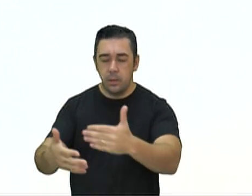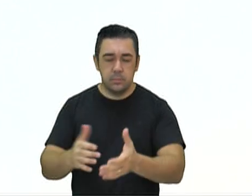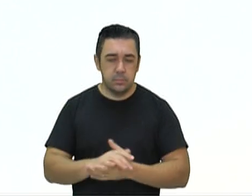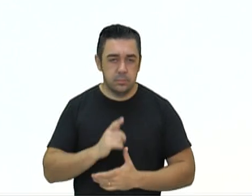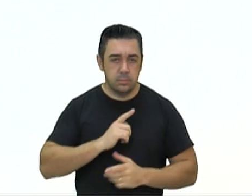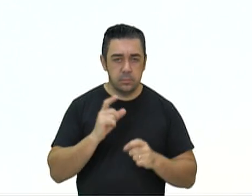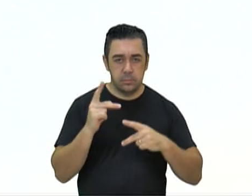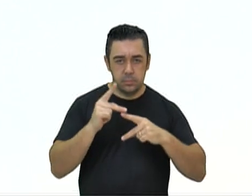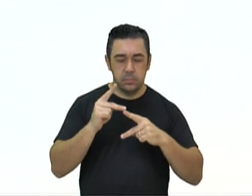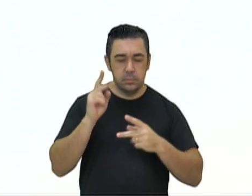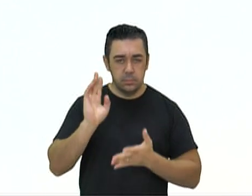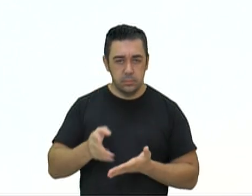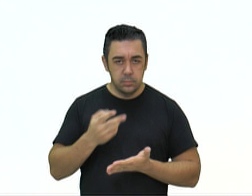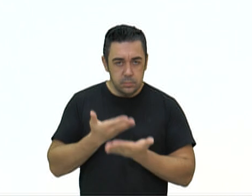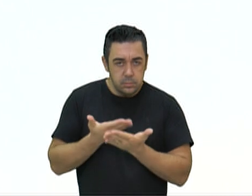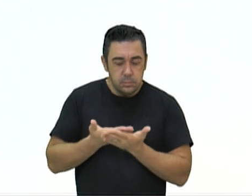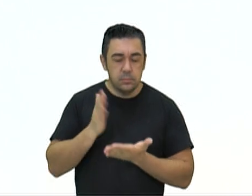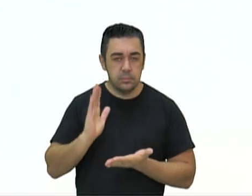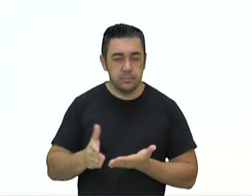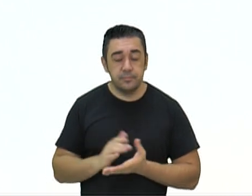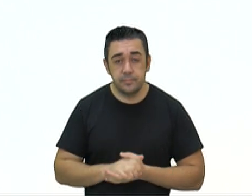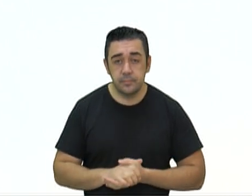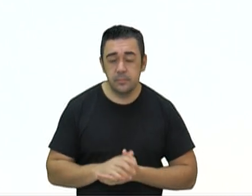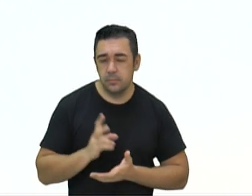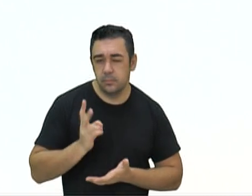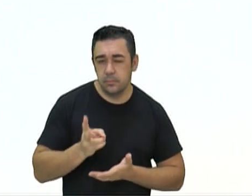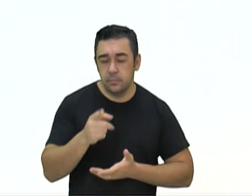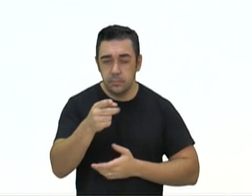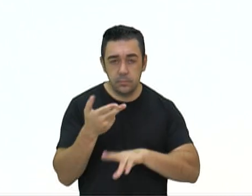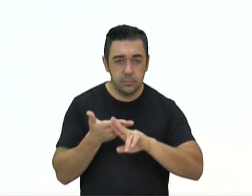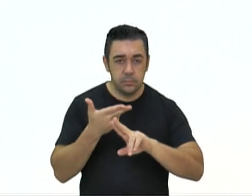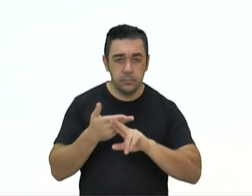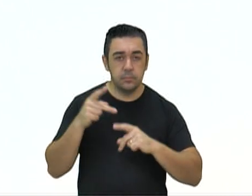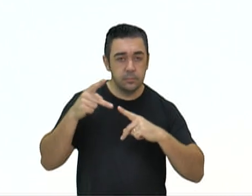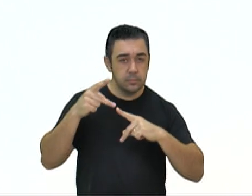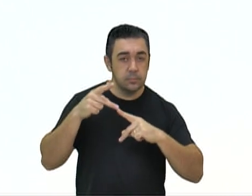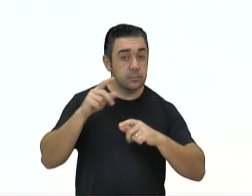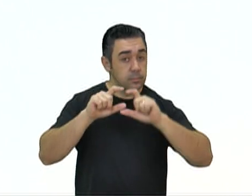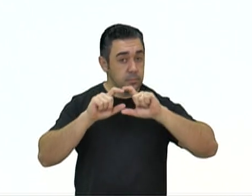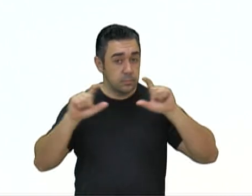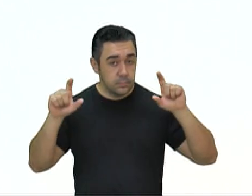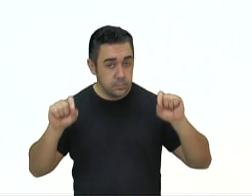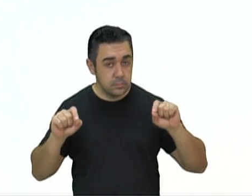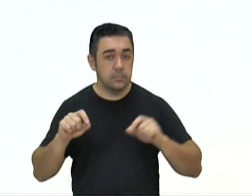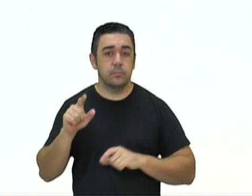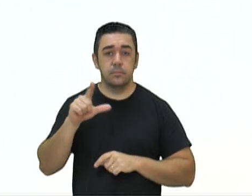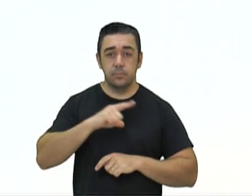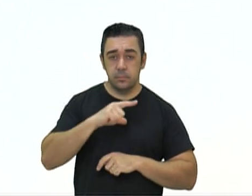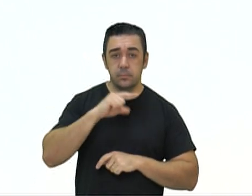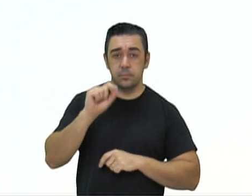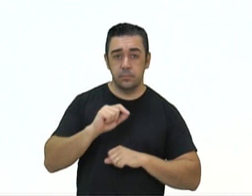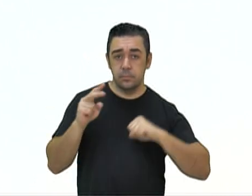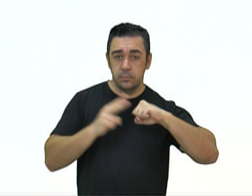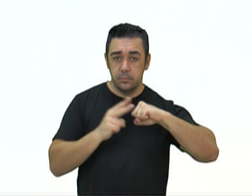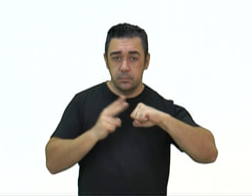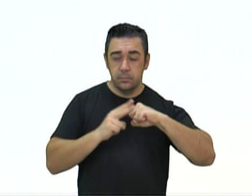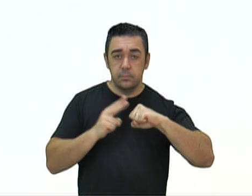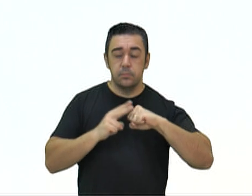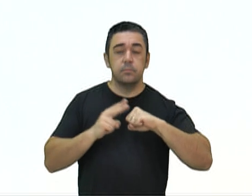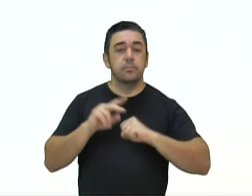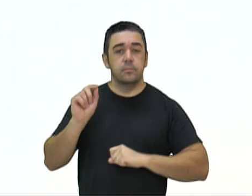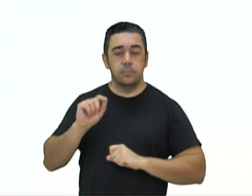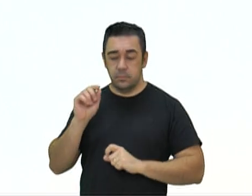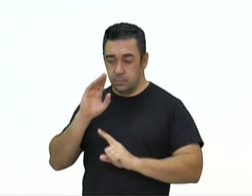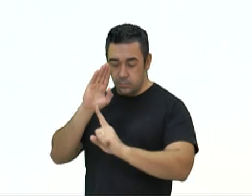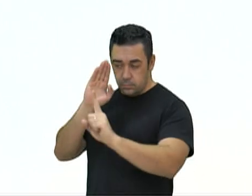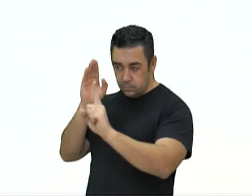Aquelas preposições que a gente vem estudando já. Então, sempre que for utilizar a preposição na frase, a gente tem que o verbo é transitivo indireto,